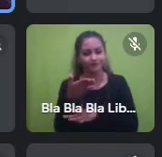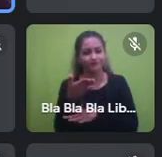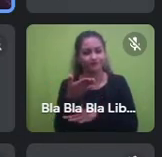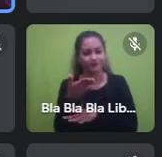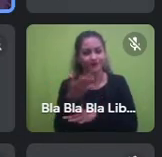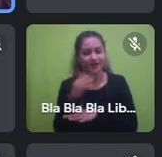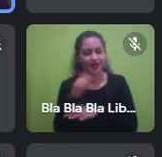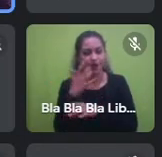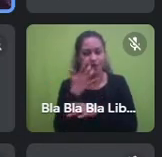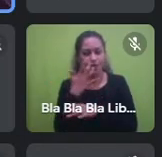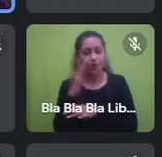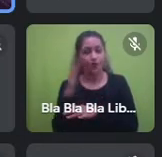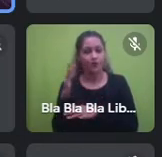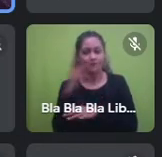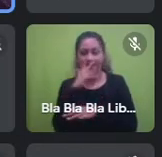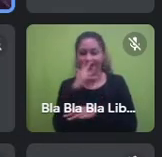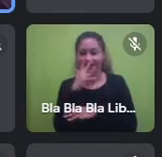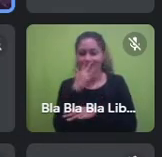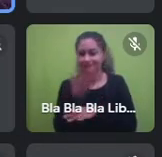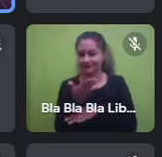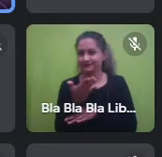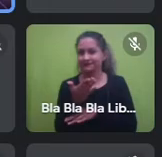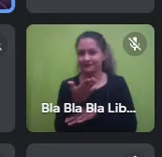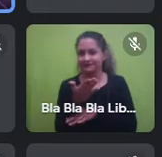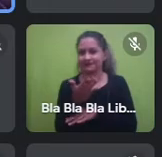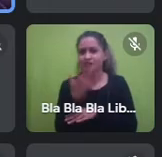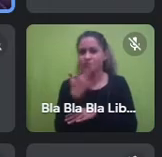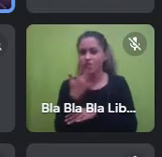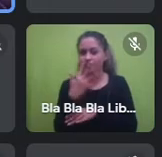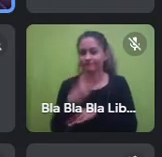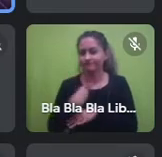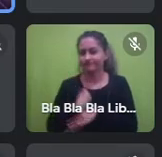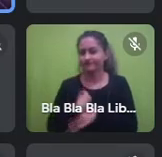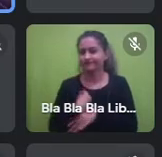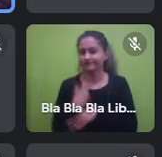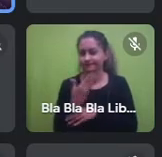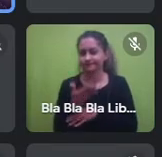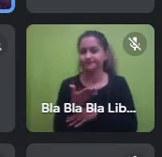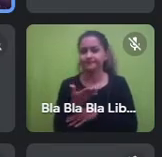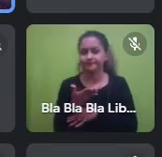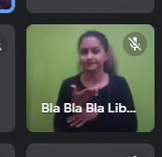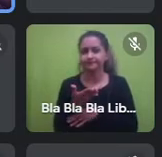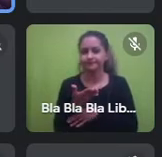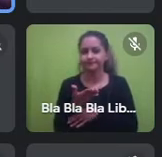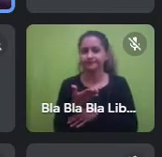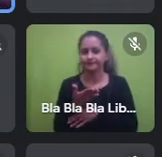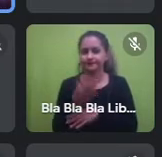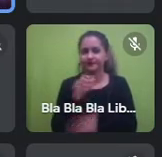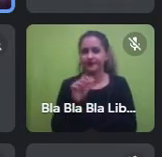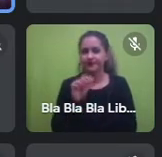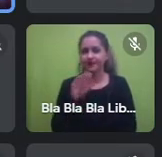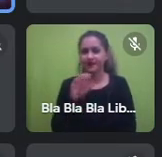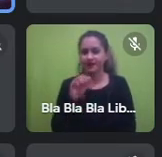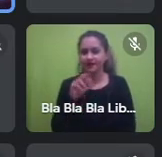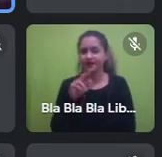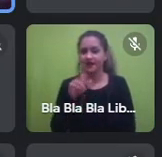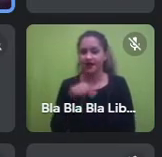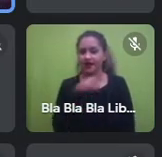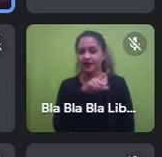que aparentemente está presente nesse indivíduo aí, que é um acará, lá do Igarapé